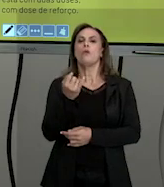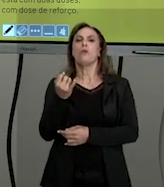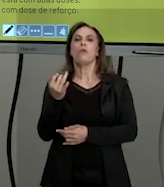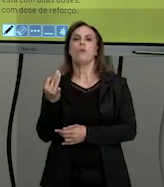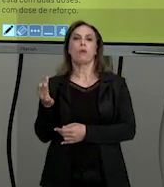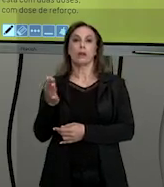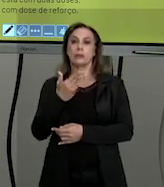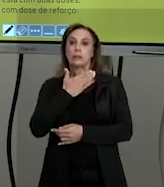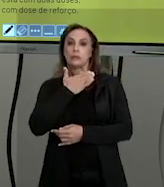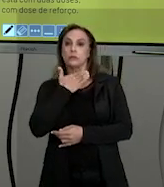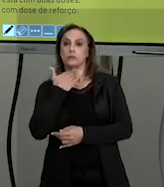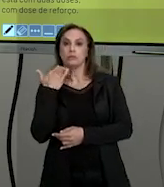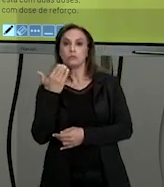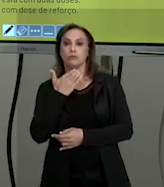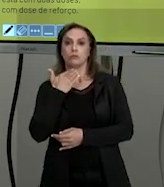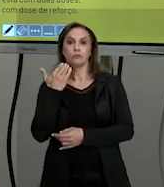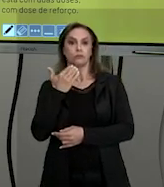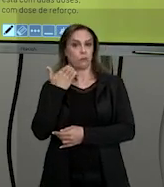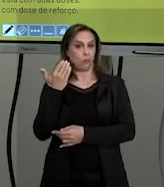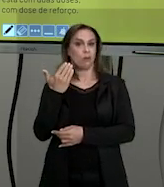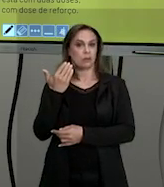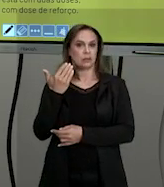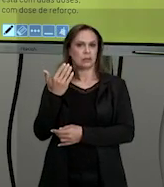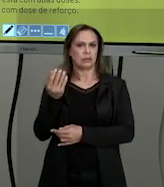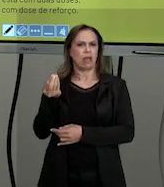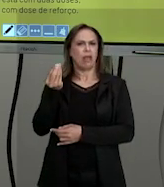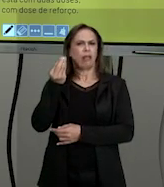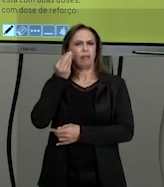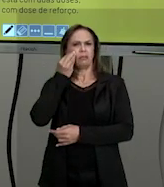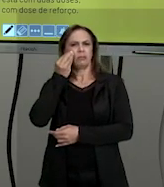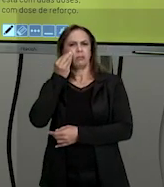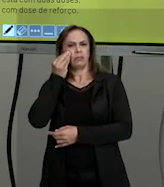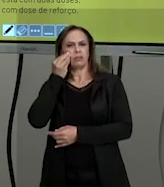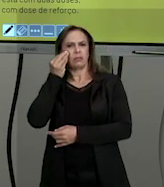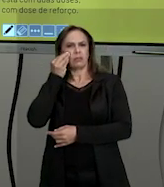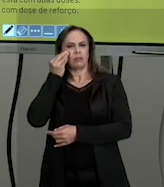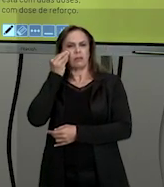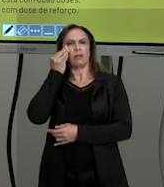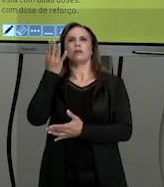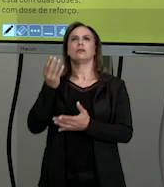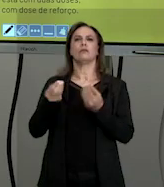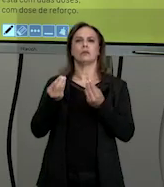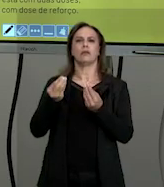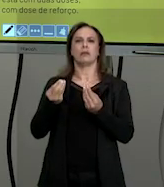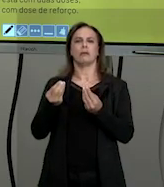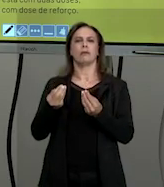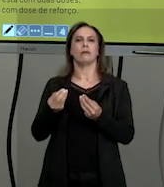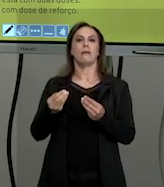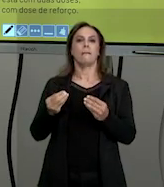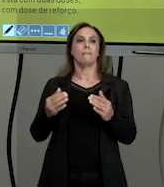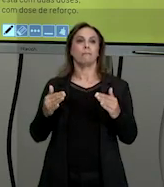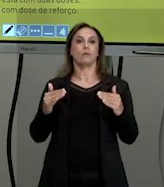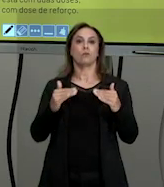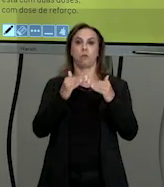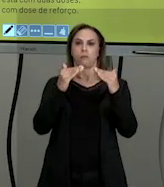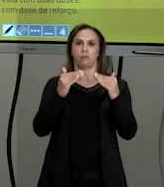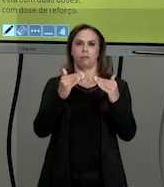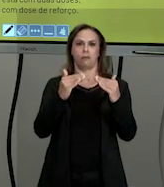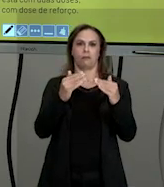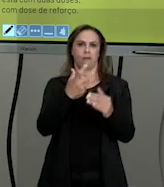pessoal sensacionalista tenta relacionar com a vacinação? Eles tentam relacionar 33, tudo